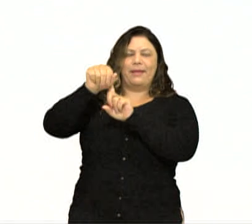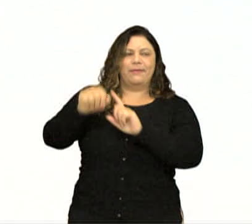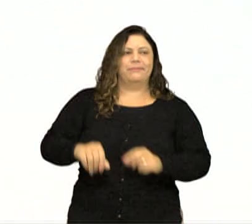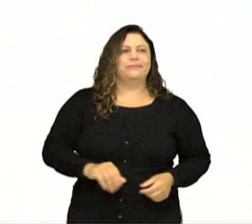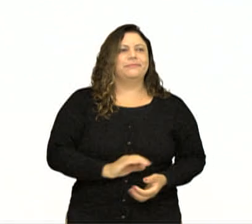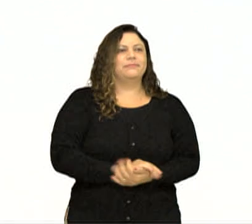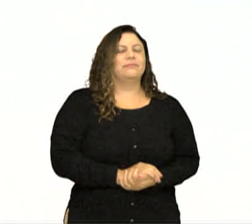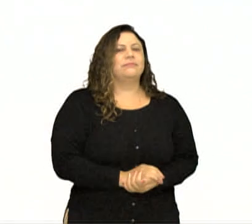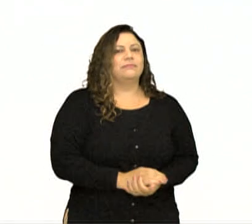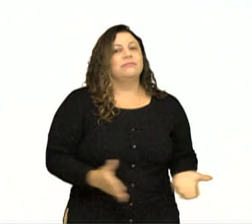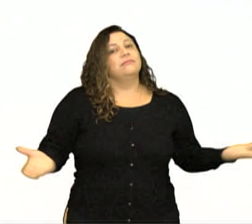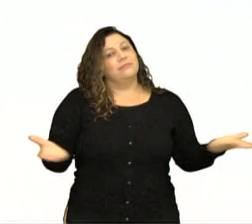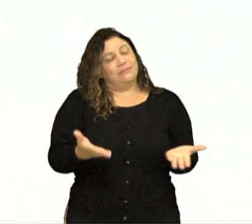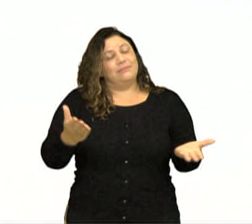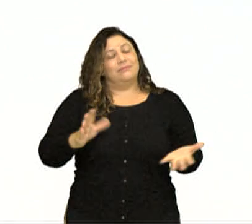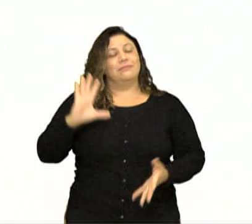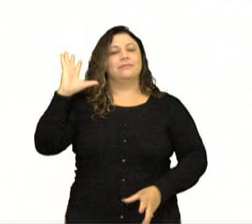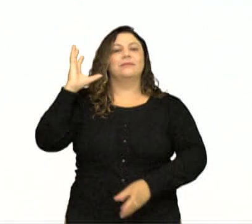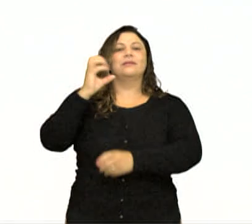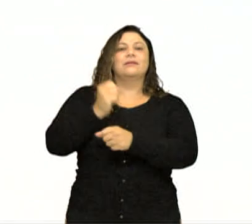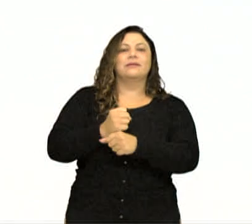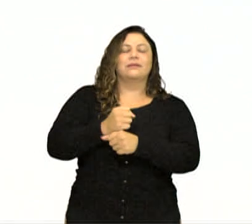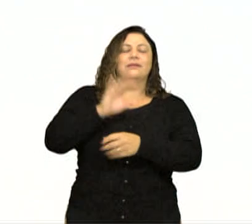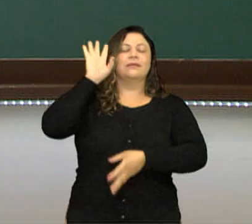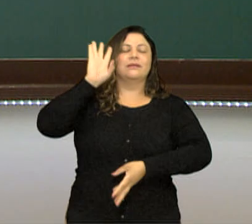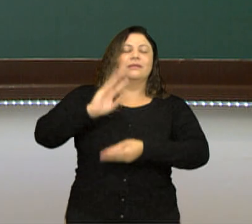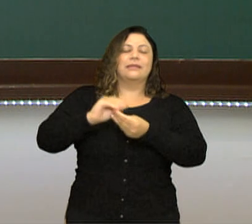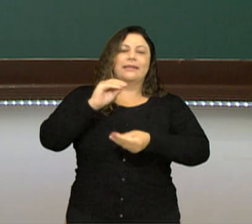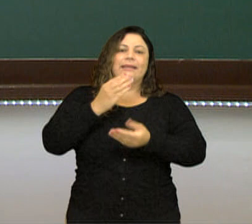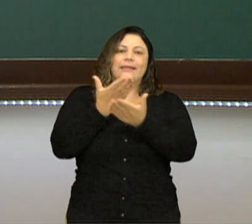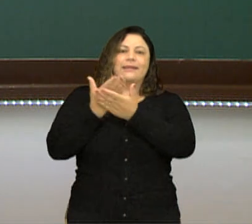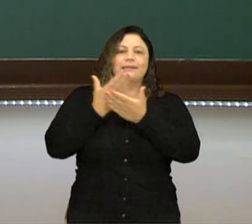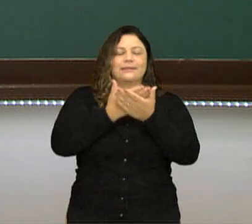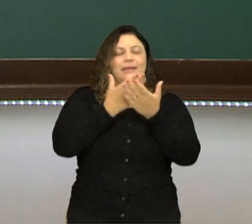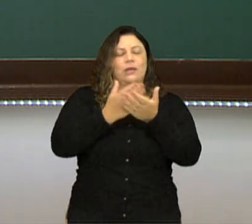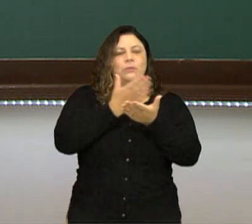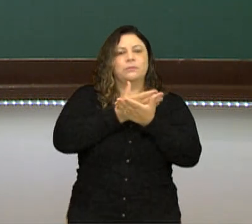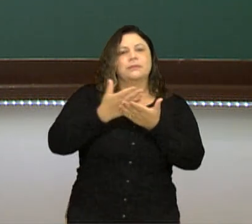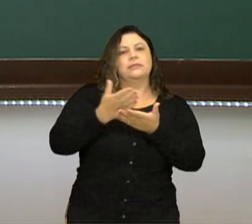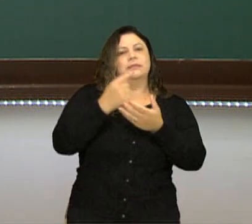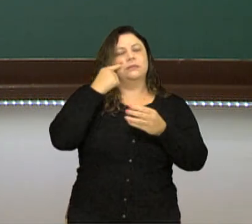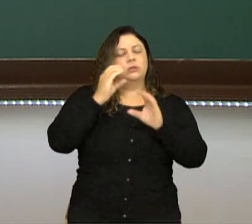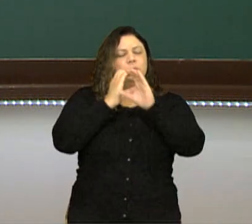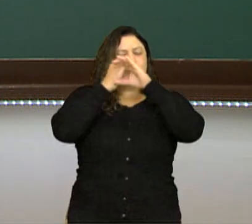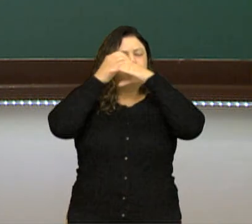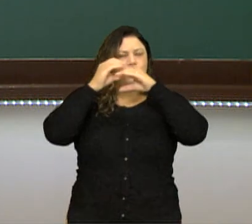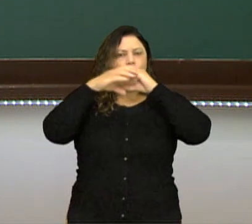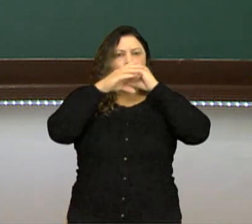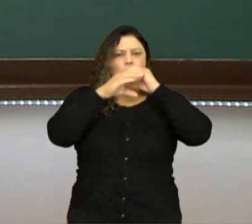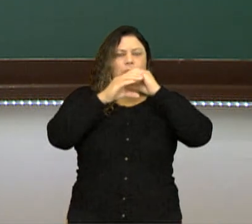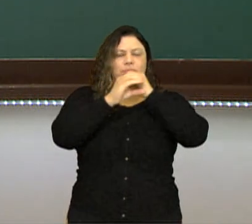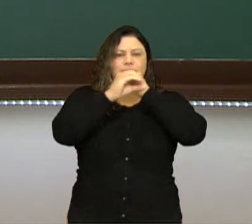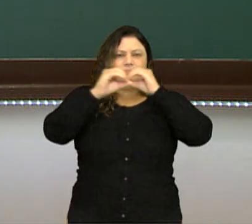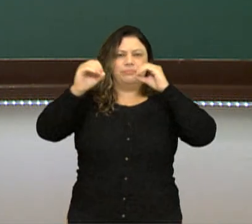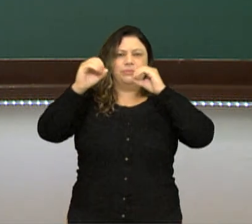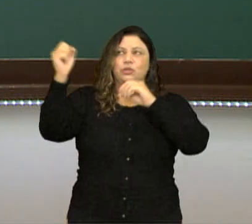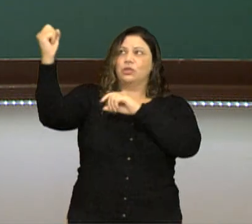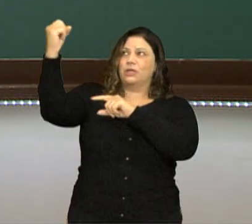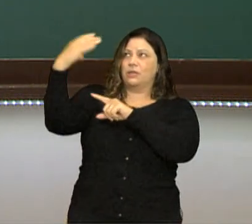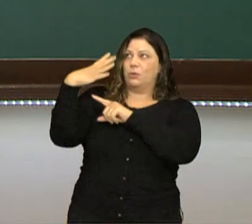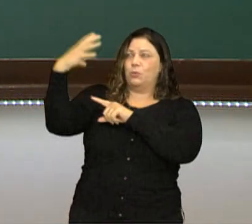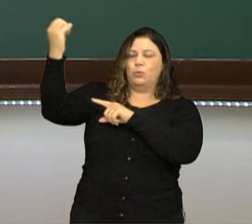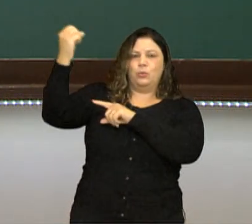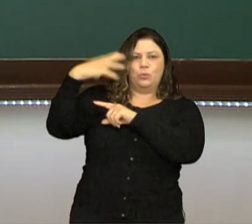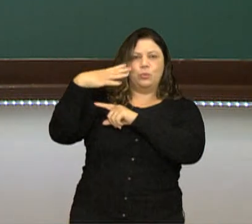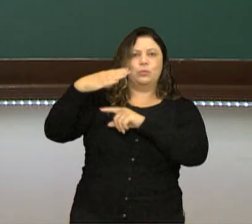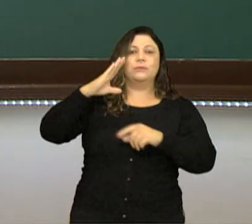olha só, nessa aula nós vimos os princípios da óptica geométrica. Primeiro, a luz sempre viaja em linha reta. Segundo, um raio de luz